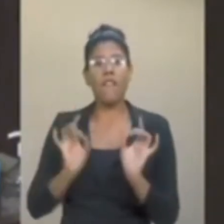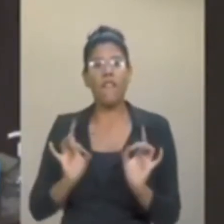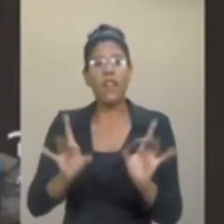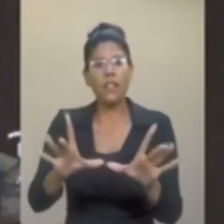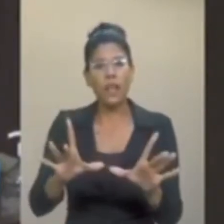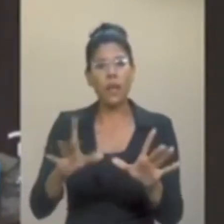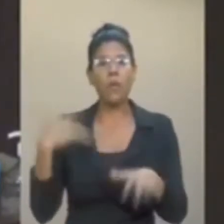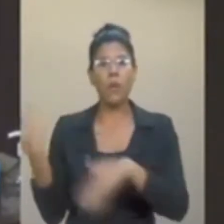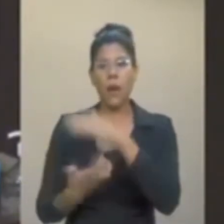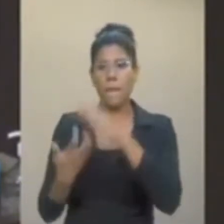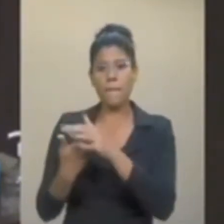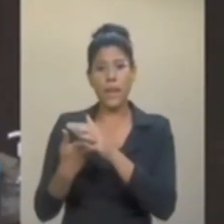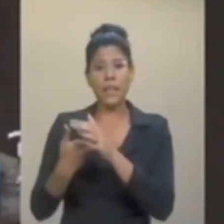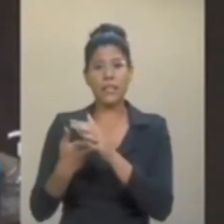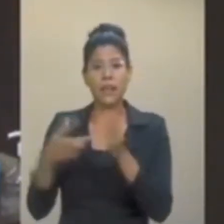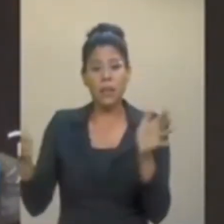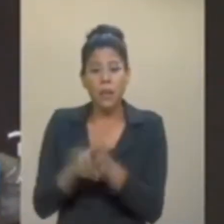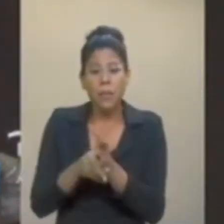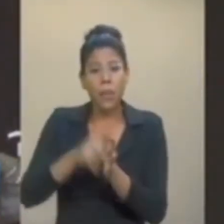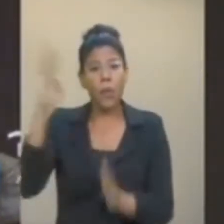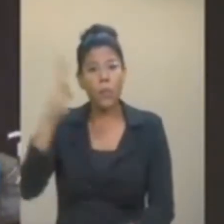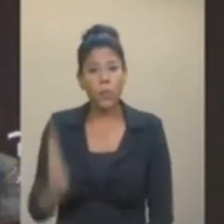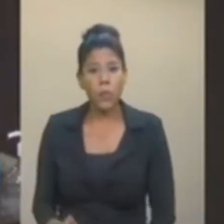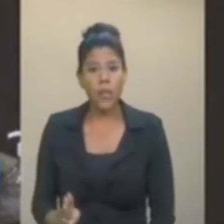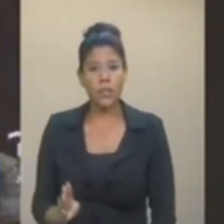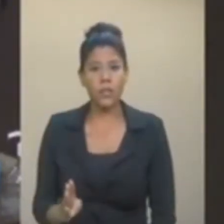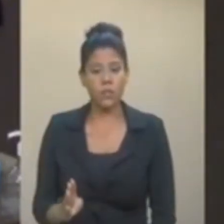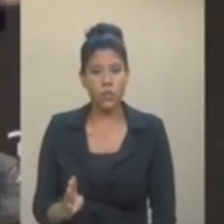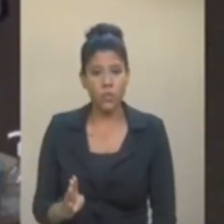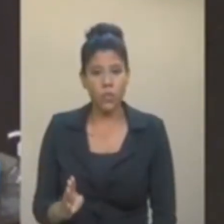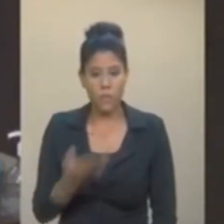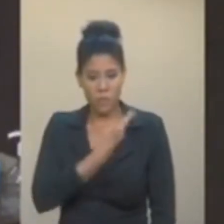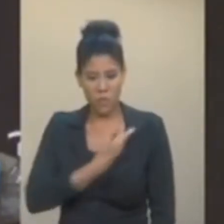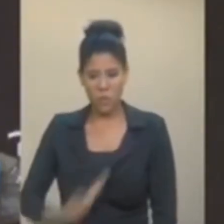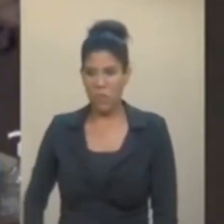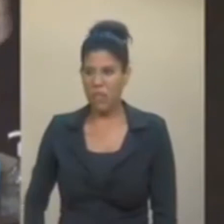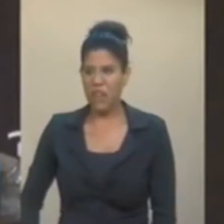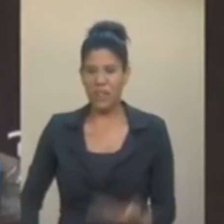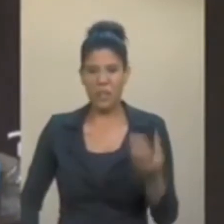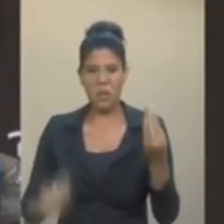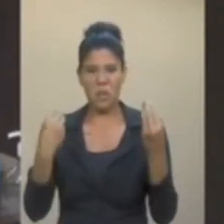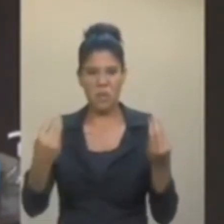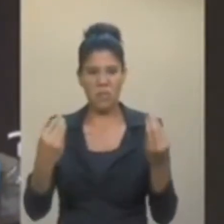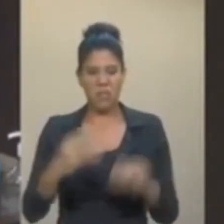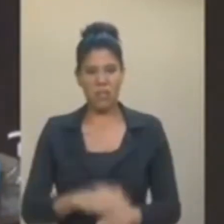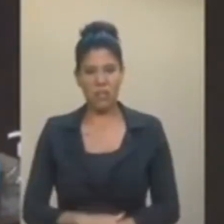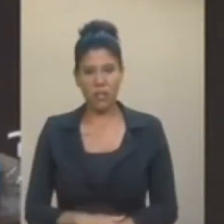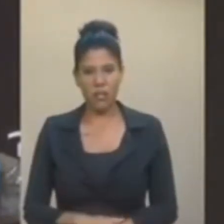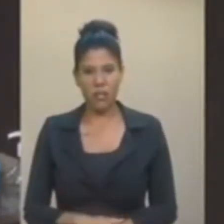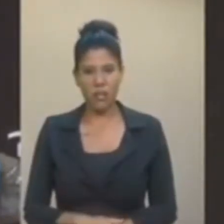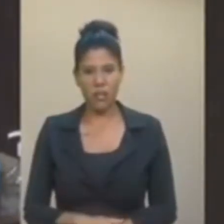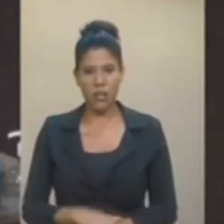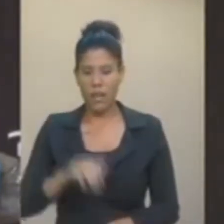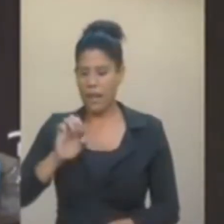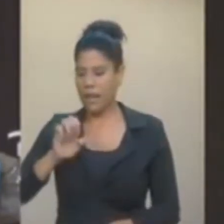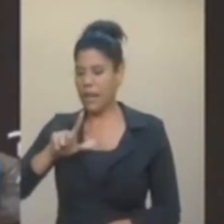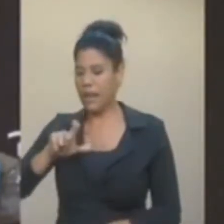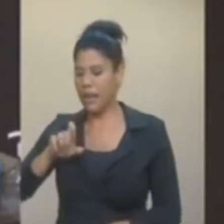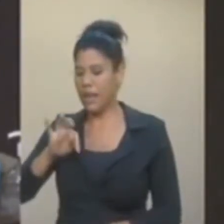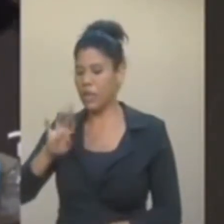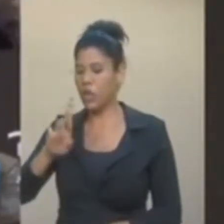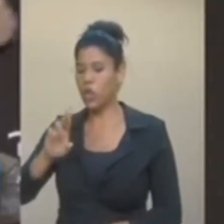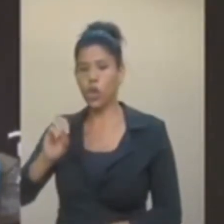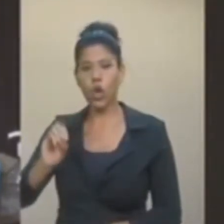um patrimônio nacional através desse governo entreguista. Na madrugada de hoje foi a Eletrobras. Já se falou